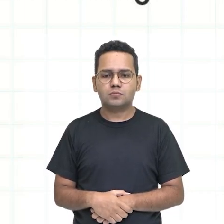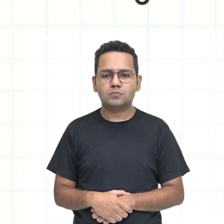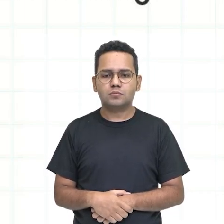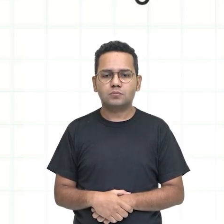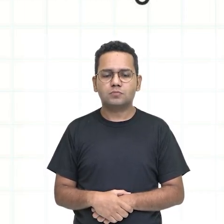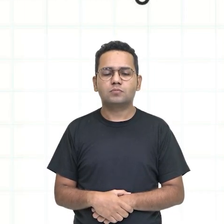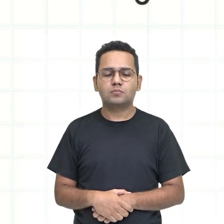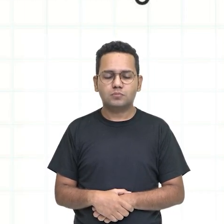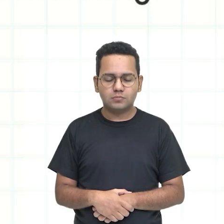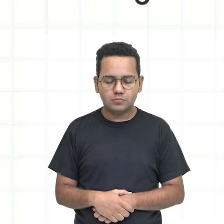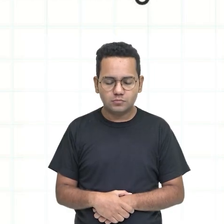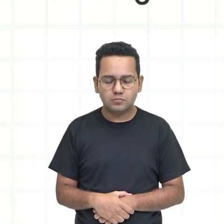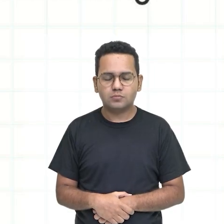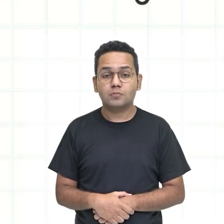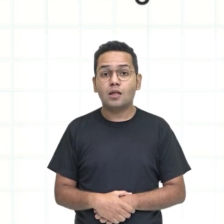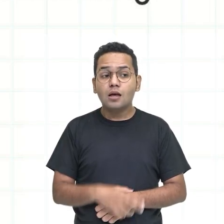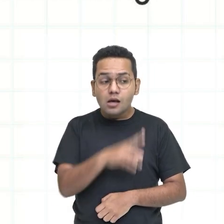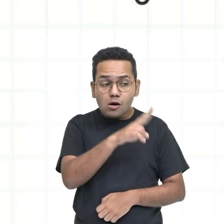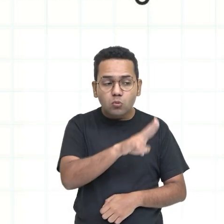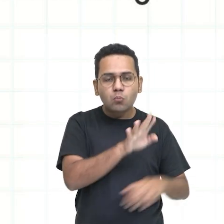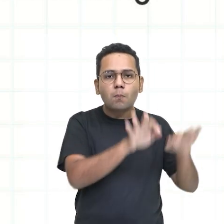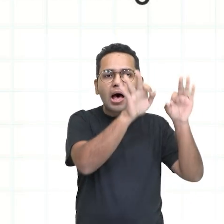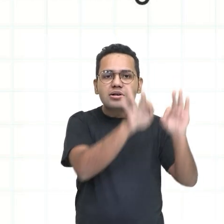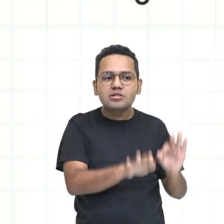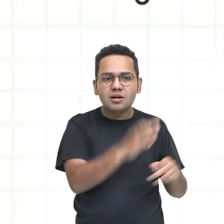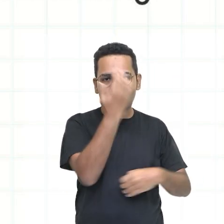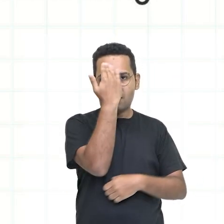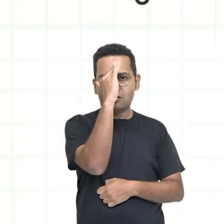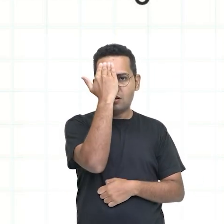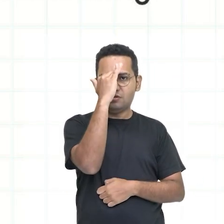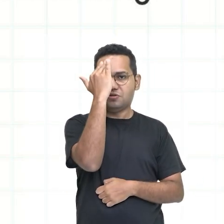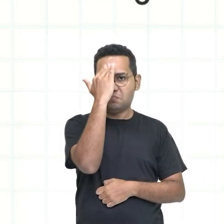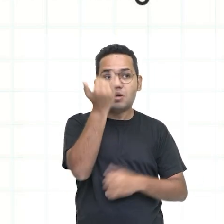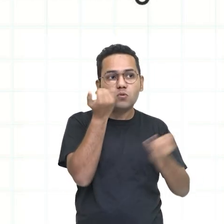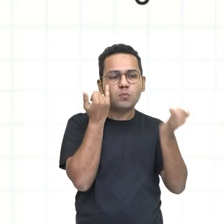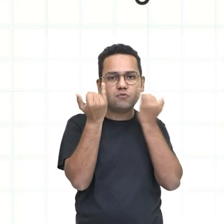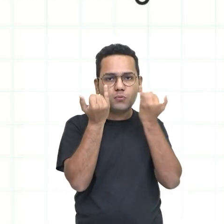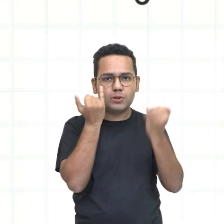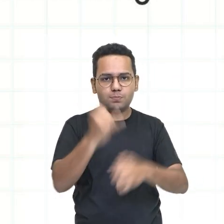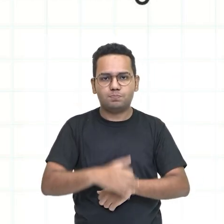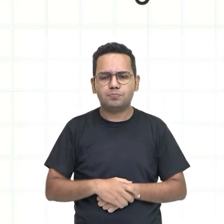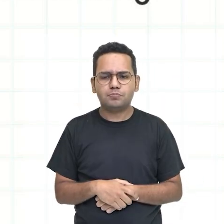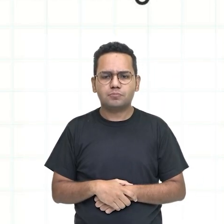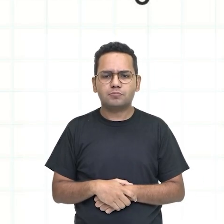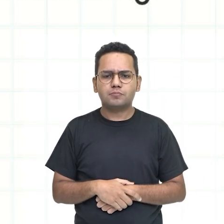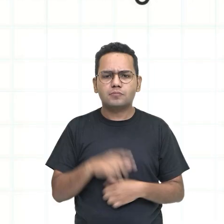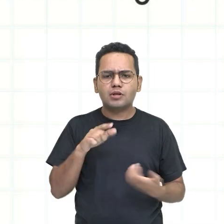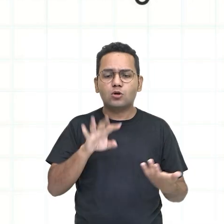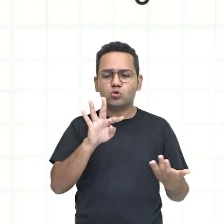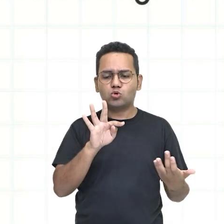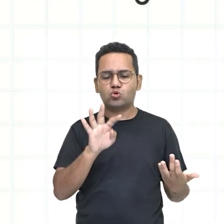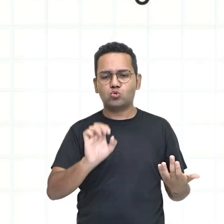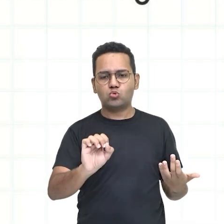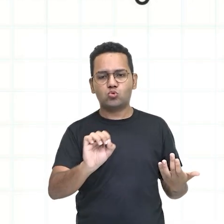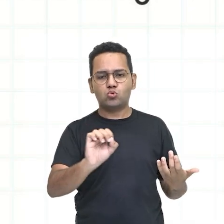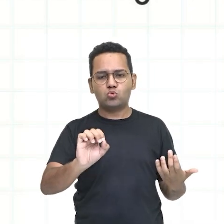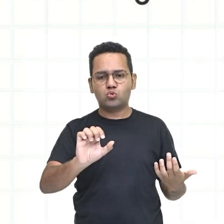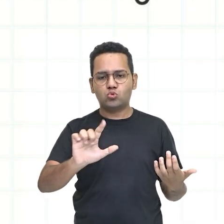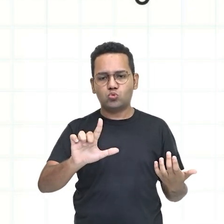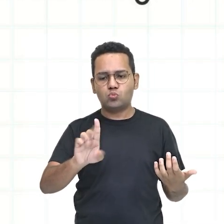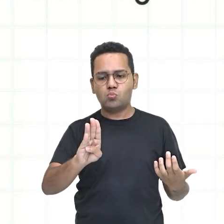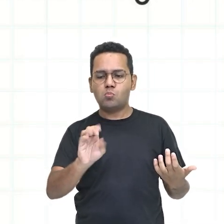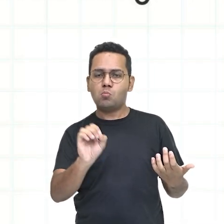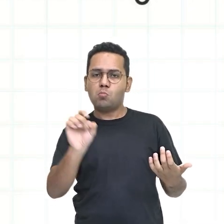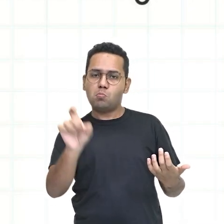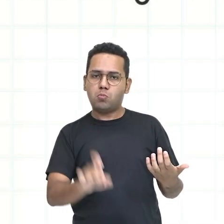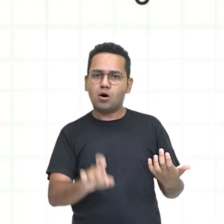da nossa comunicação. Por que eu digo interromper? Toolbox, gente, é aquela caixa de ferramentas. Então, aqui, né, está